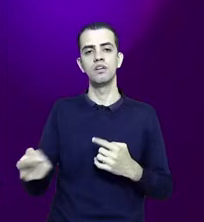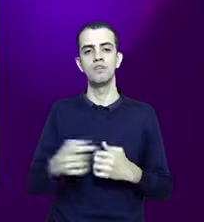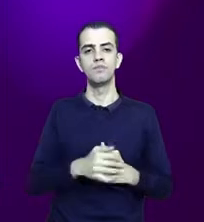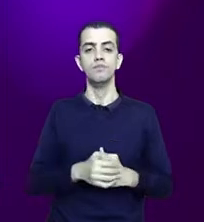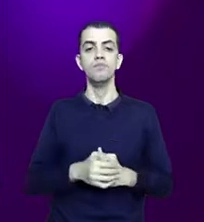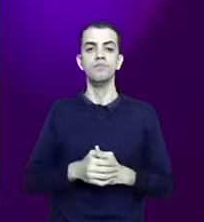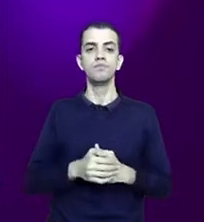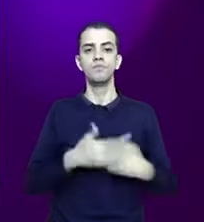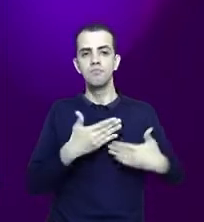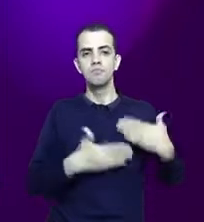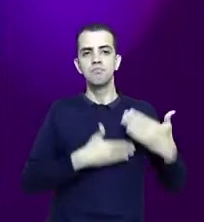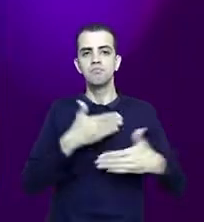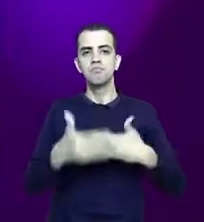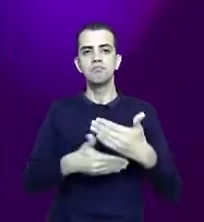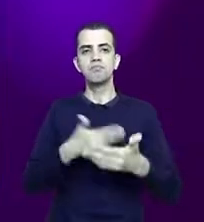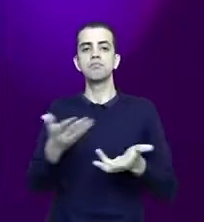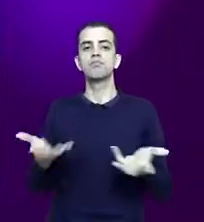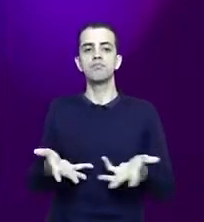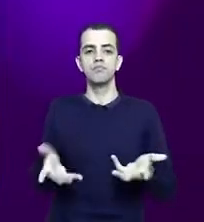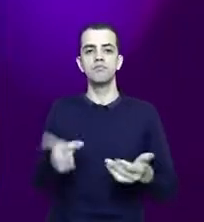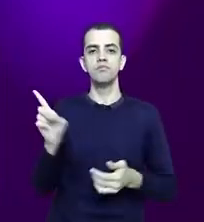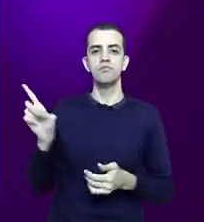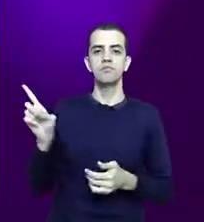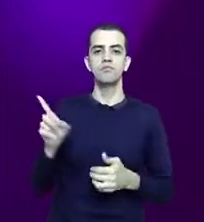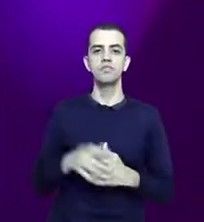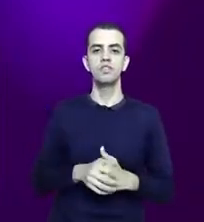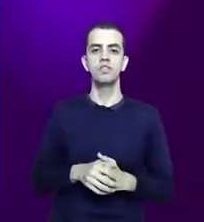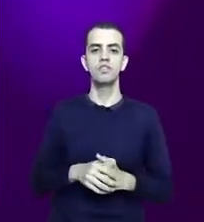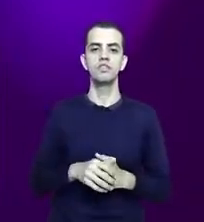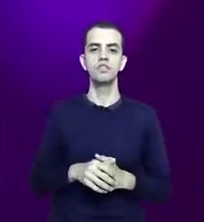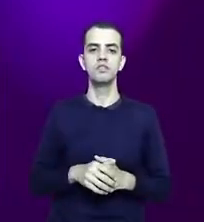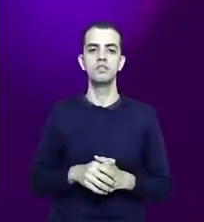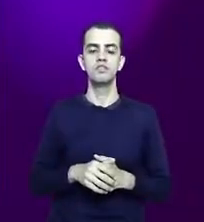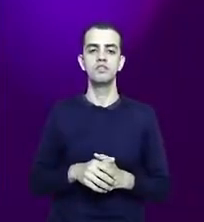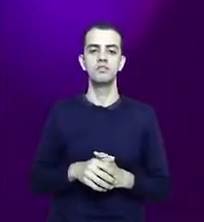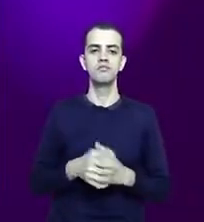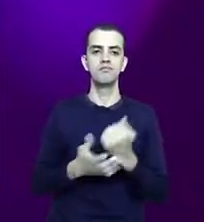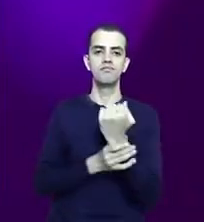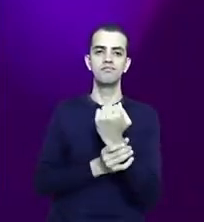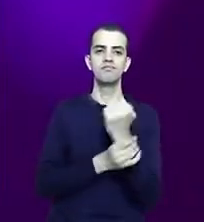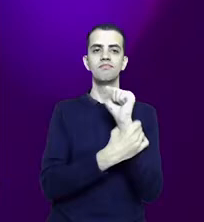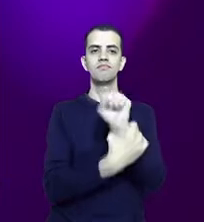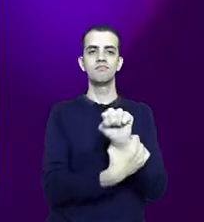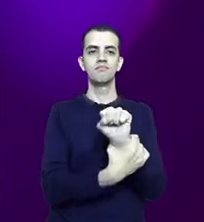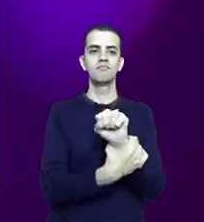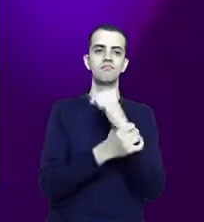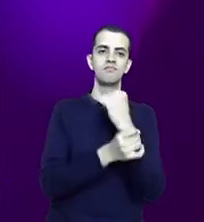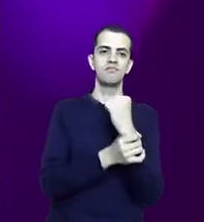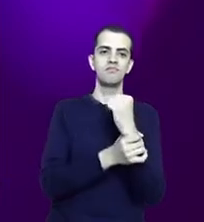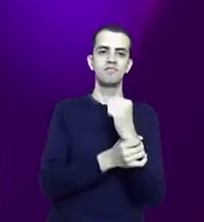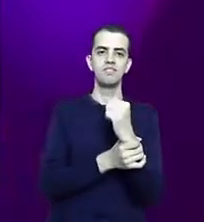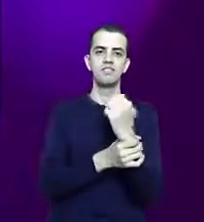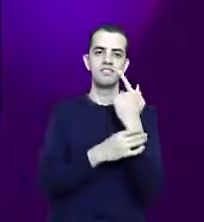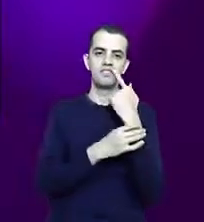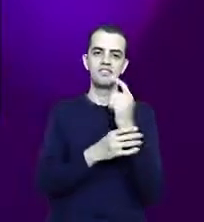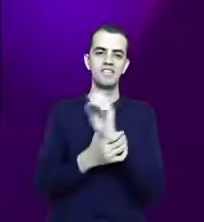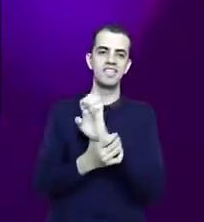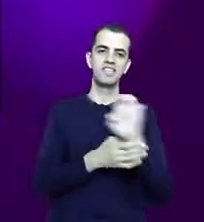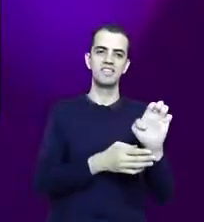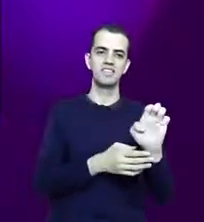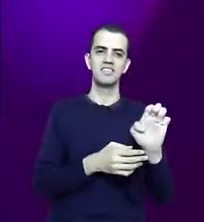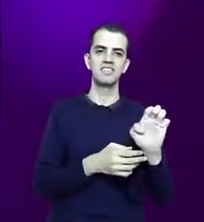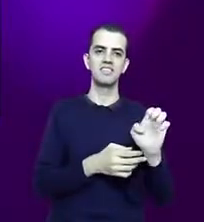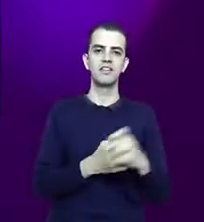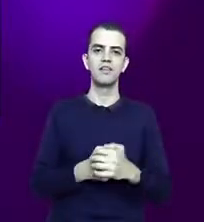ele evoluiu assim. O outro é contralateral, né? Ali, né? É comparativo. Unha cometida é o esquerdo.